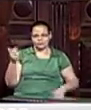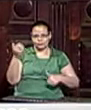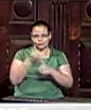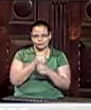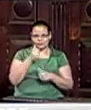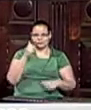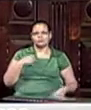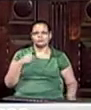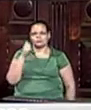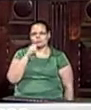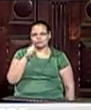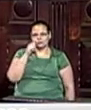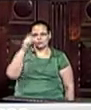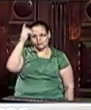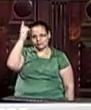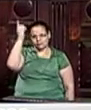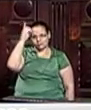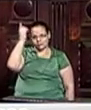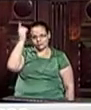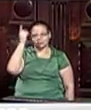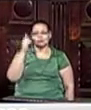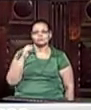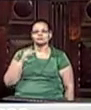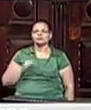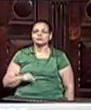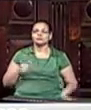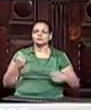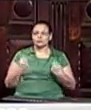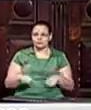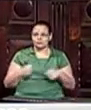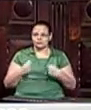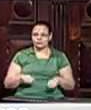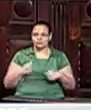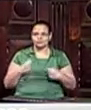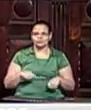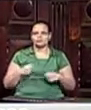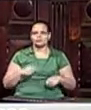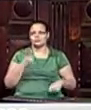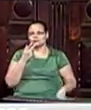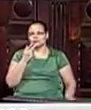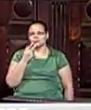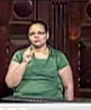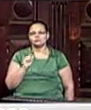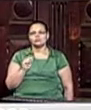sucessora também é reeleita. É preciso dizer